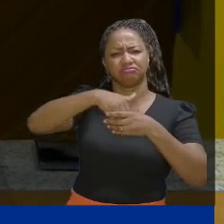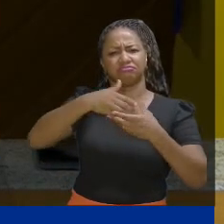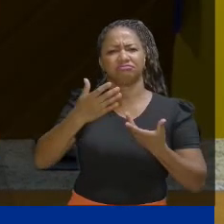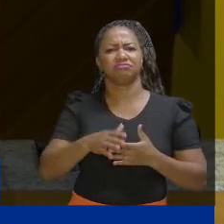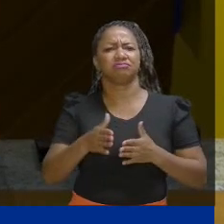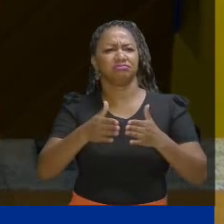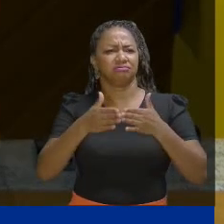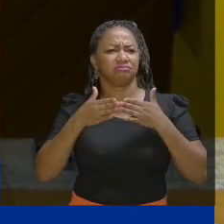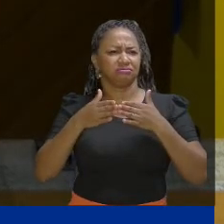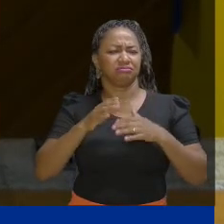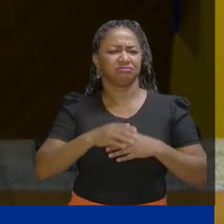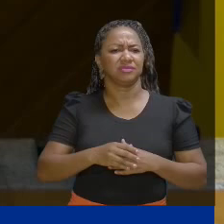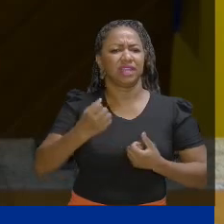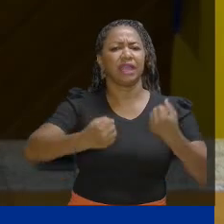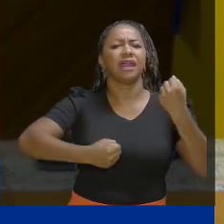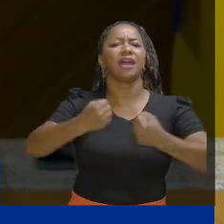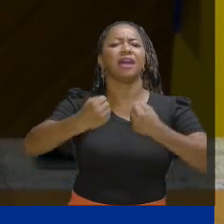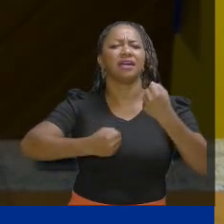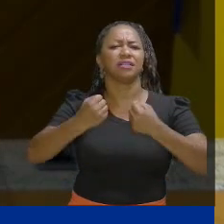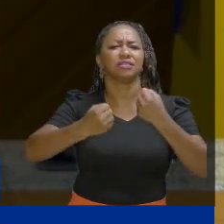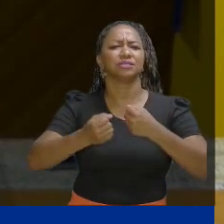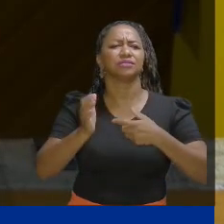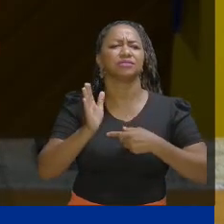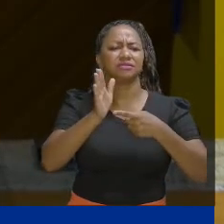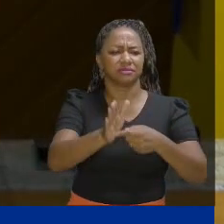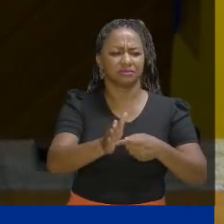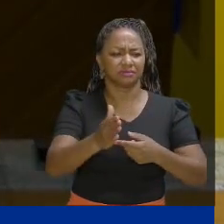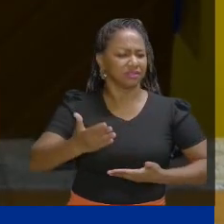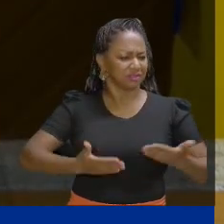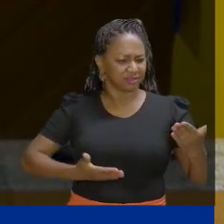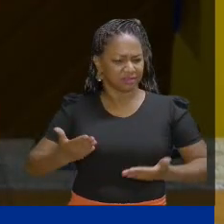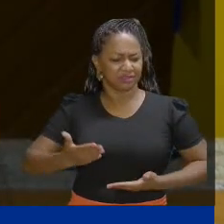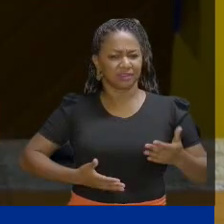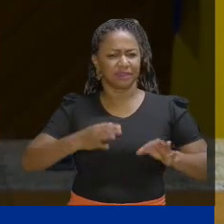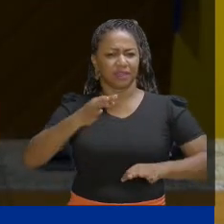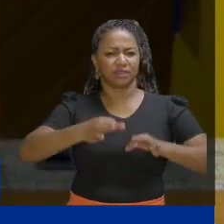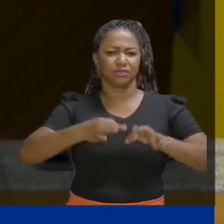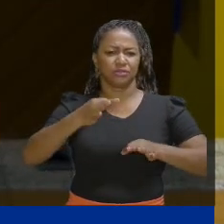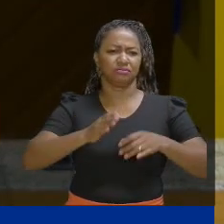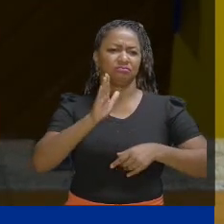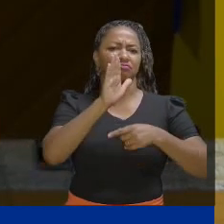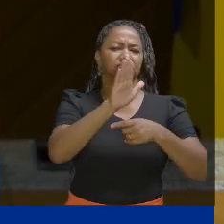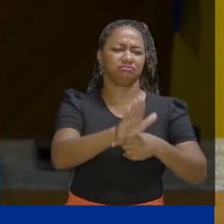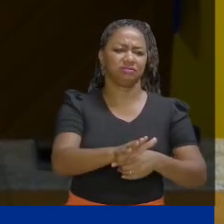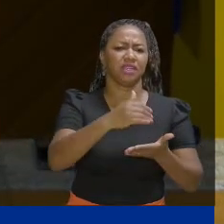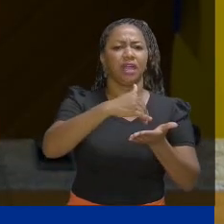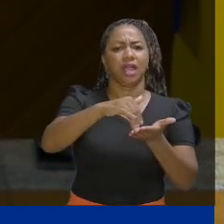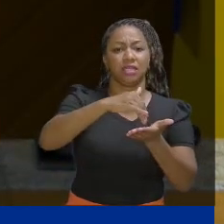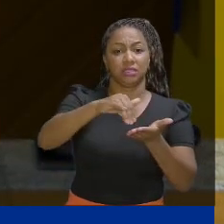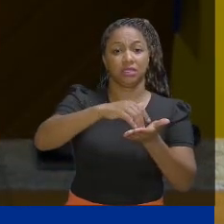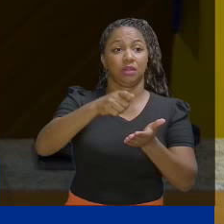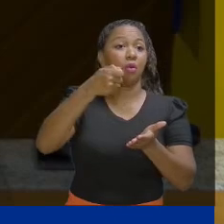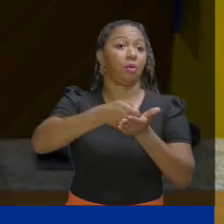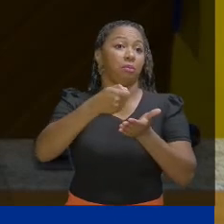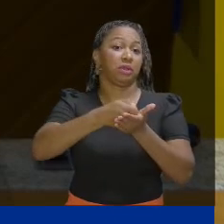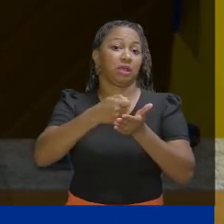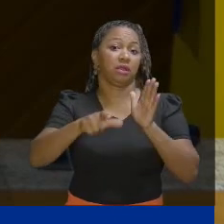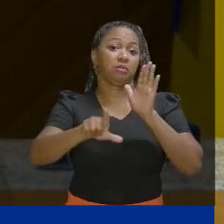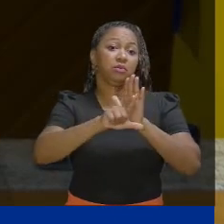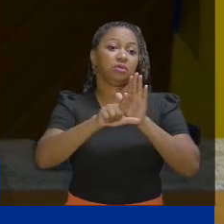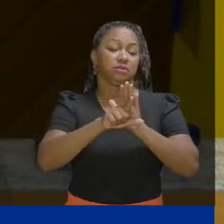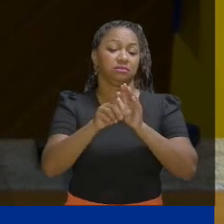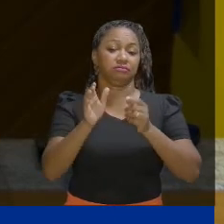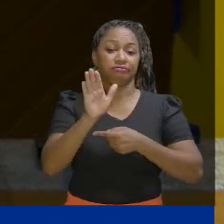os carros que são apresentados para servir a Justiça Eleitoral. E as secretarias, elas são obrigadas por lei a apresentar os